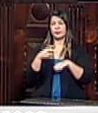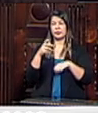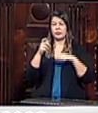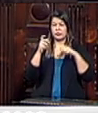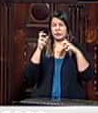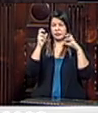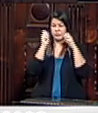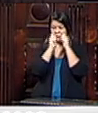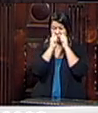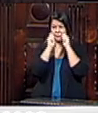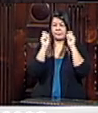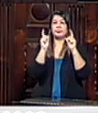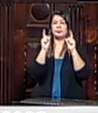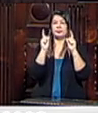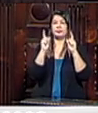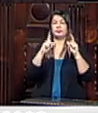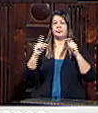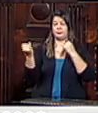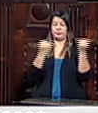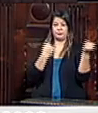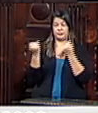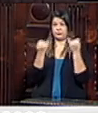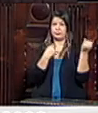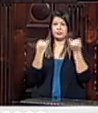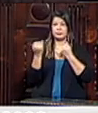adormecer sobressaltado por notícias